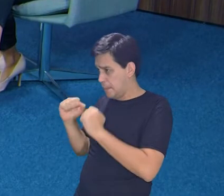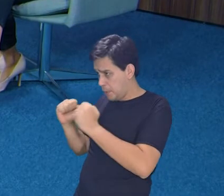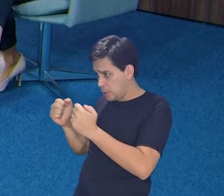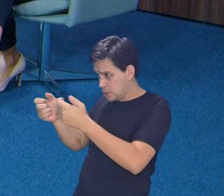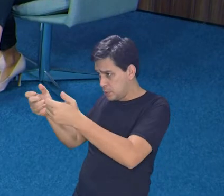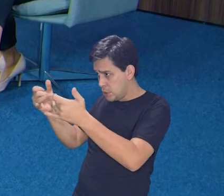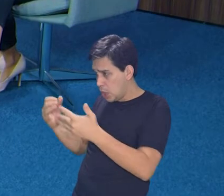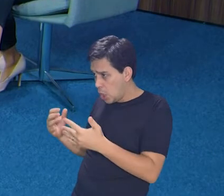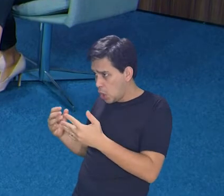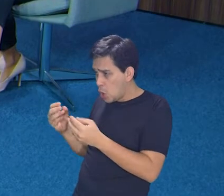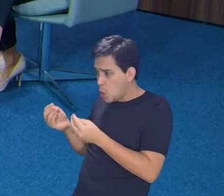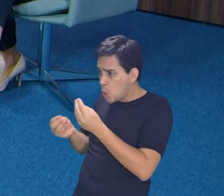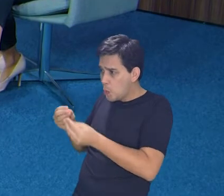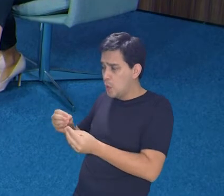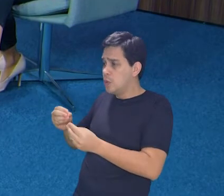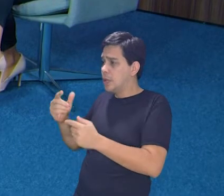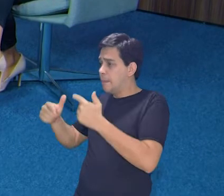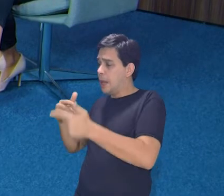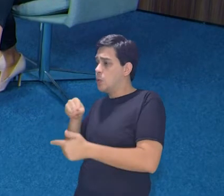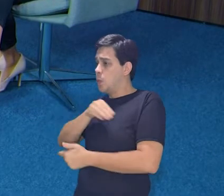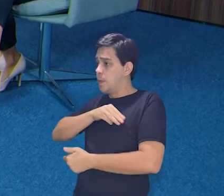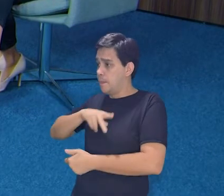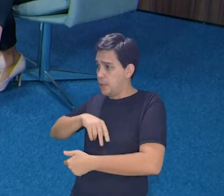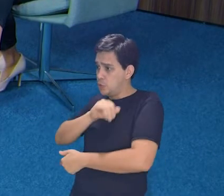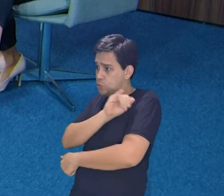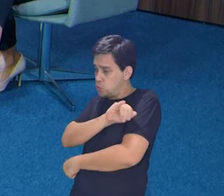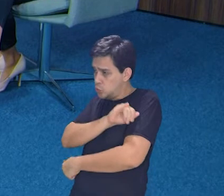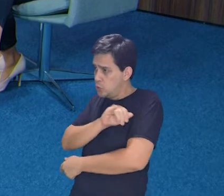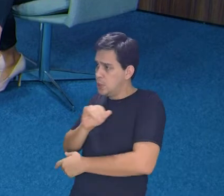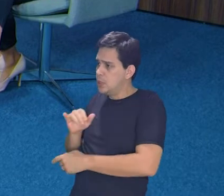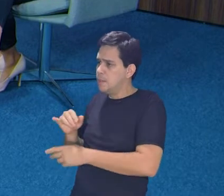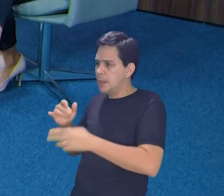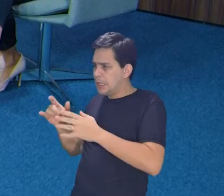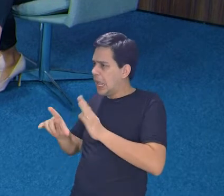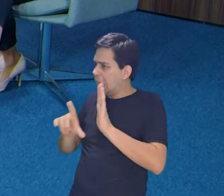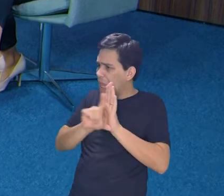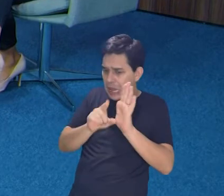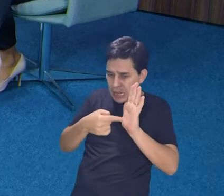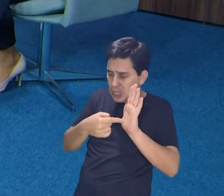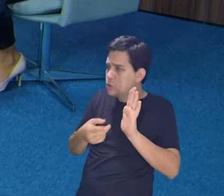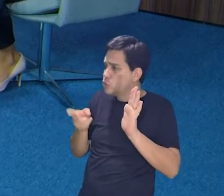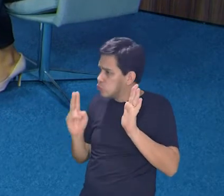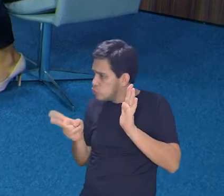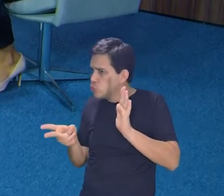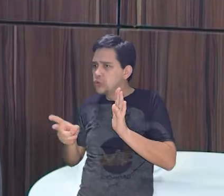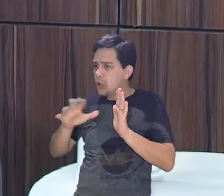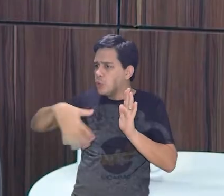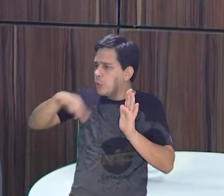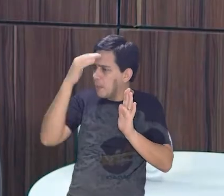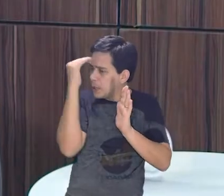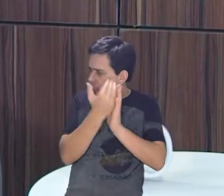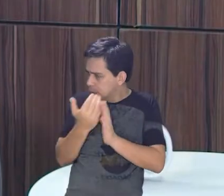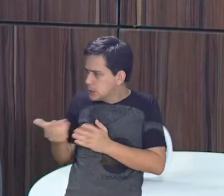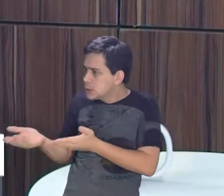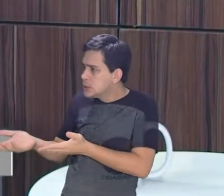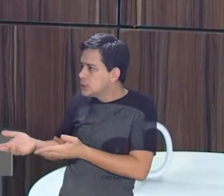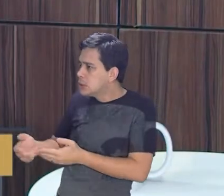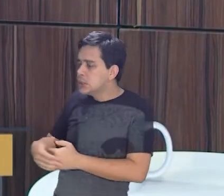pouquinho da atuação do MPRJ para que esse sistema de garantia ele seja colocado em prática? O